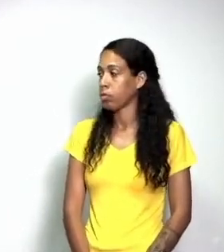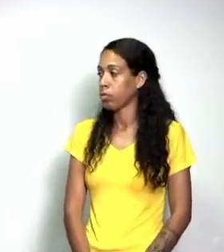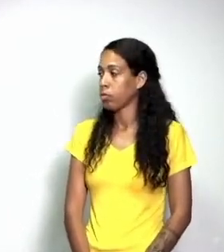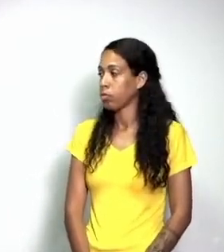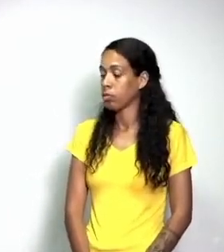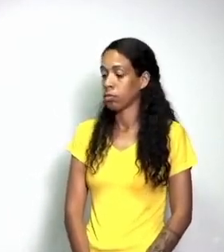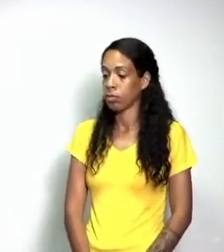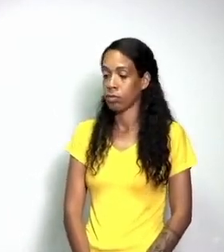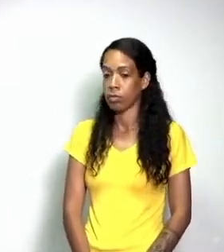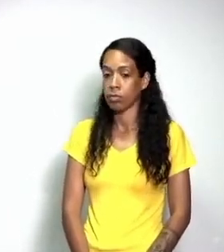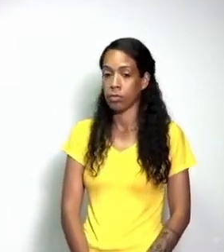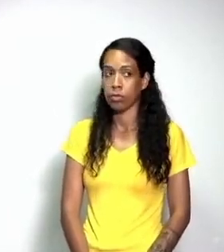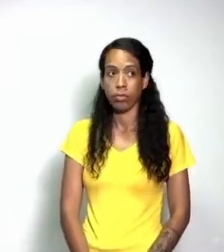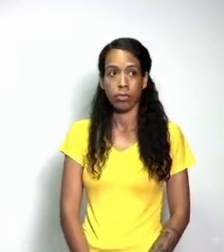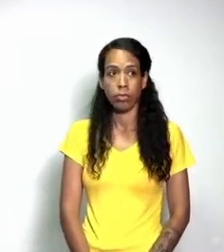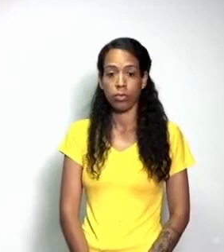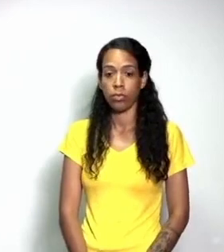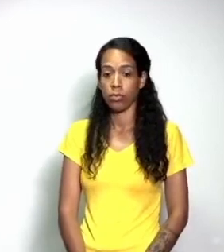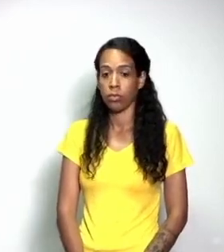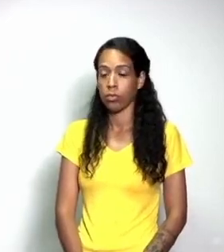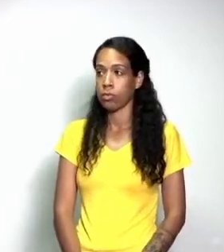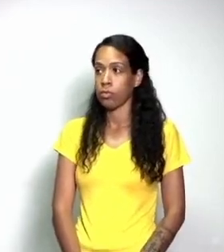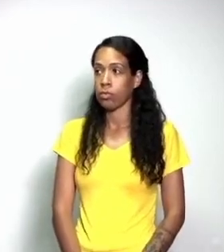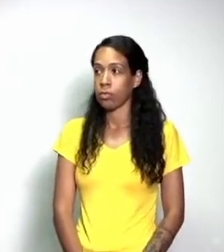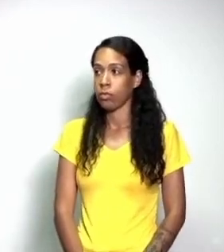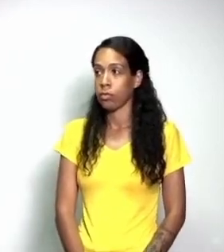Não sei se é para o lado direito também.